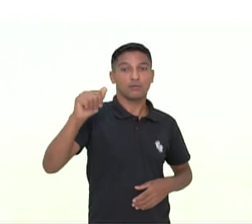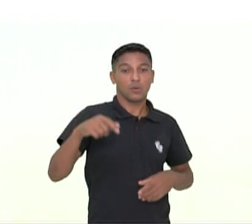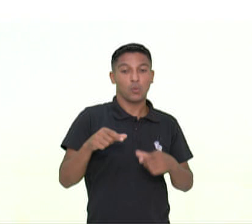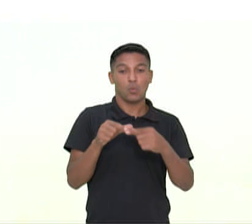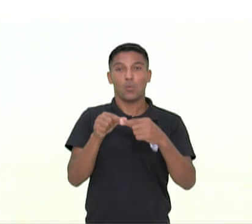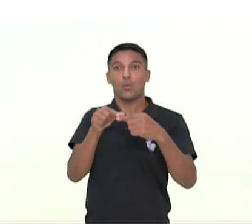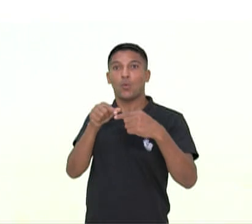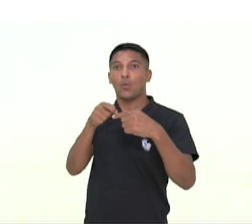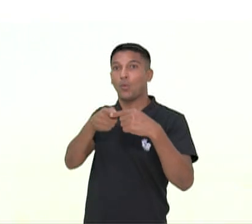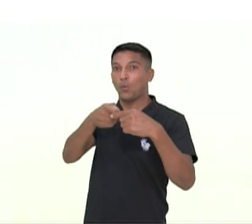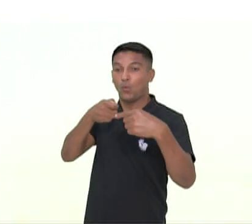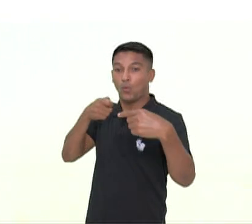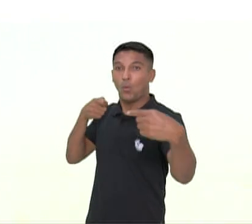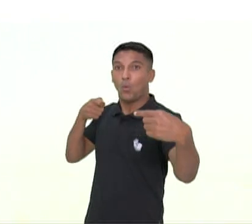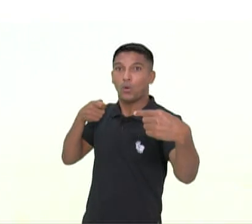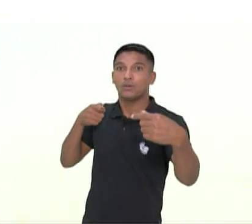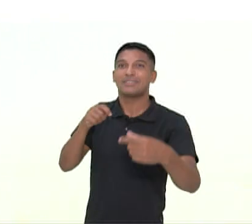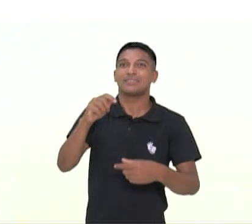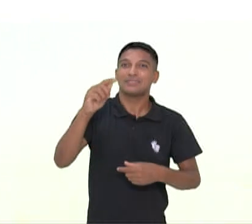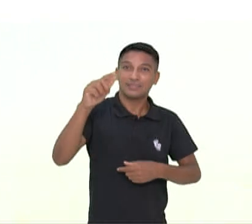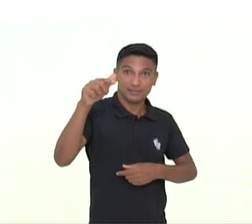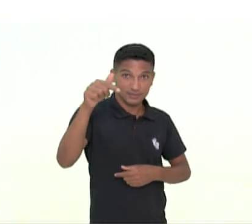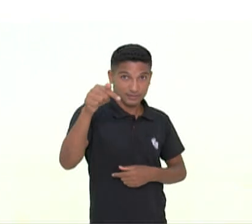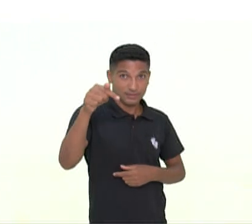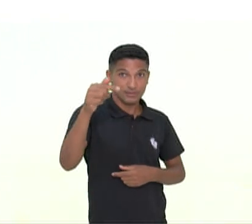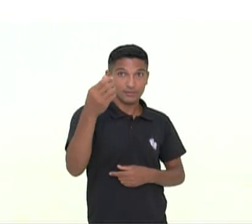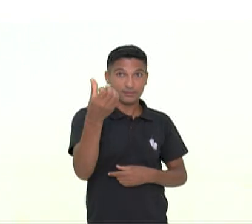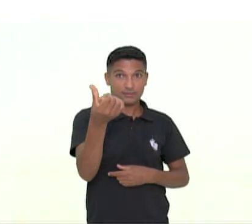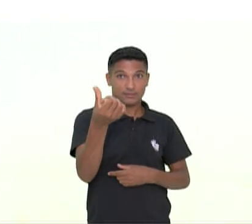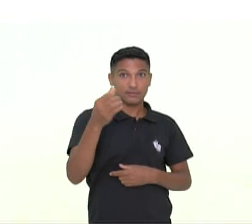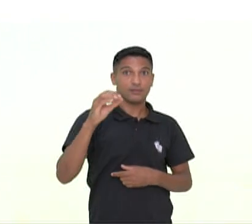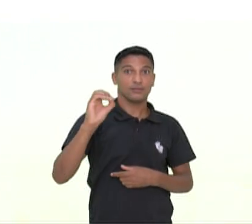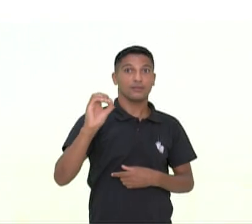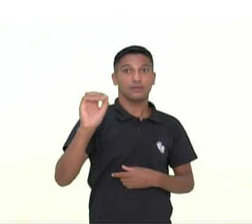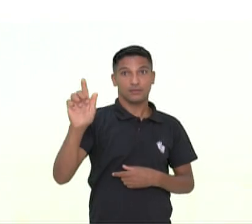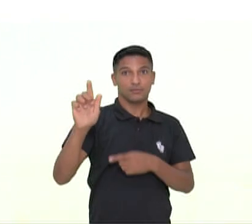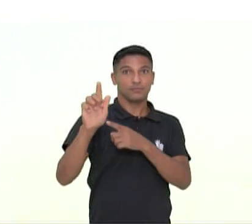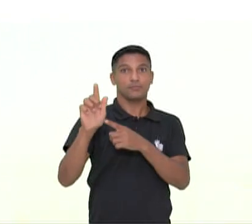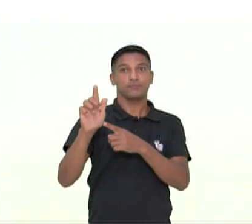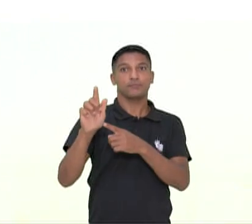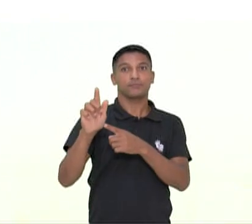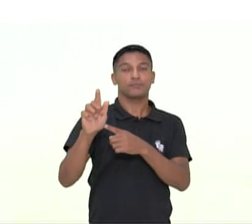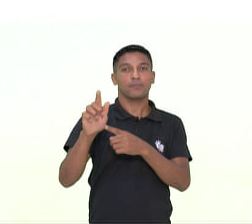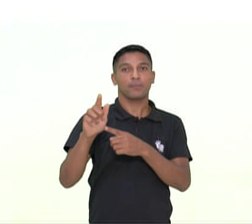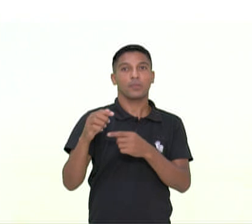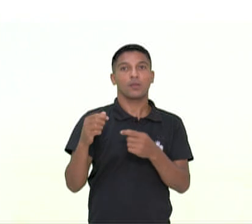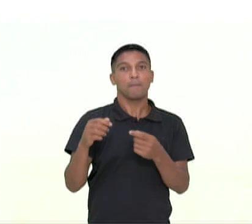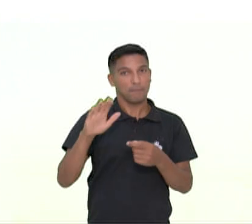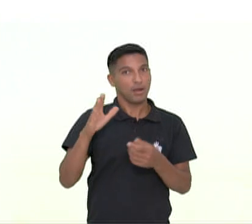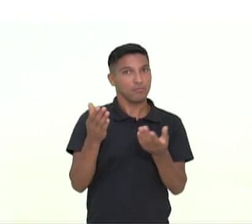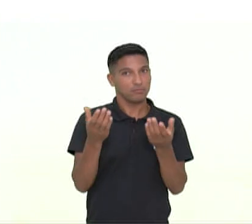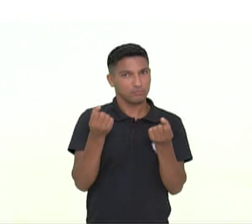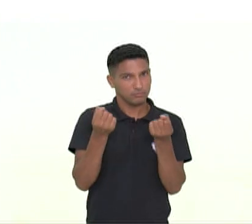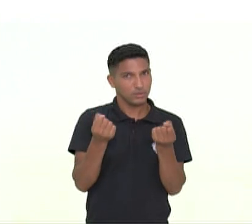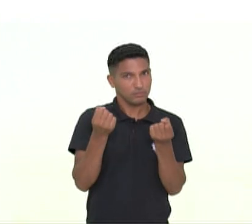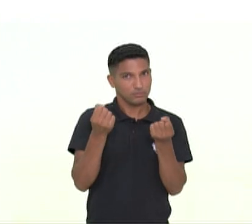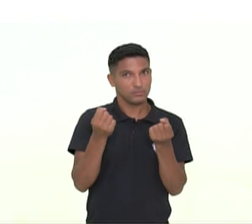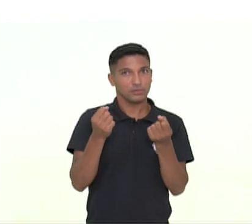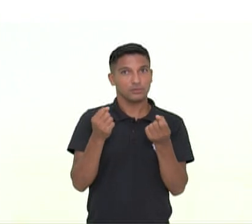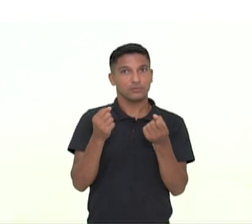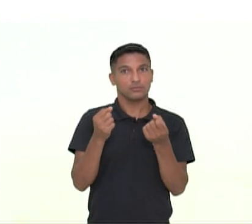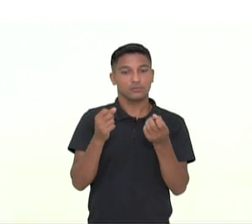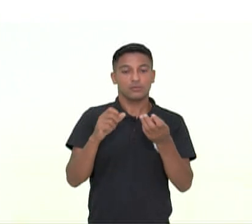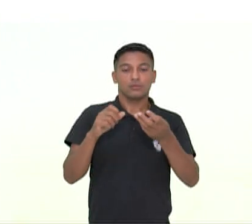o tamanho maior também 110cm Dada Mais de 1 m os pontos são